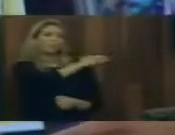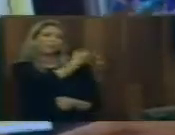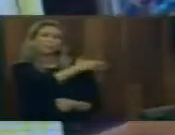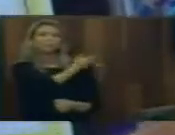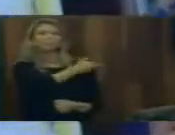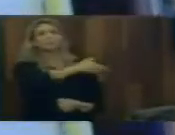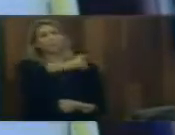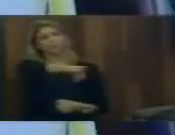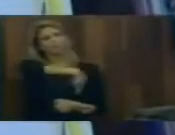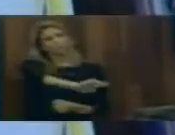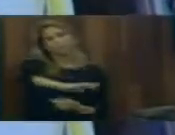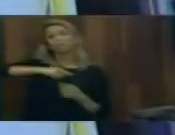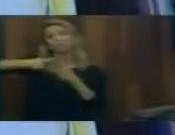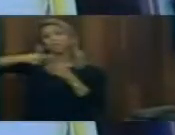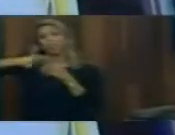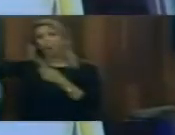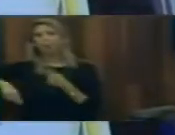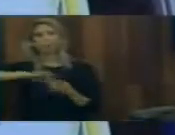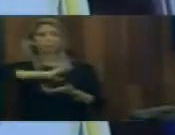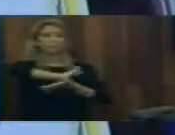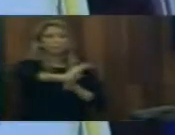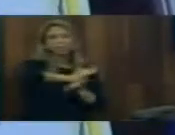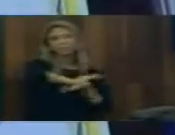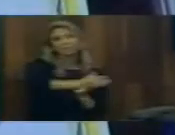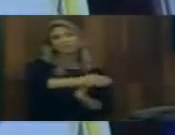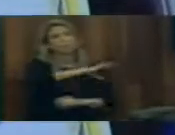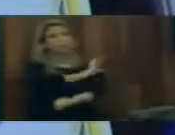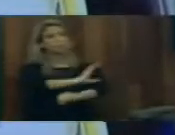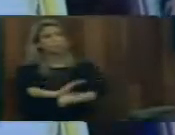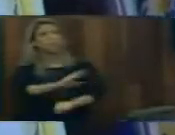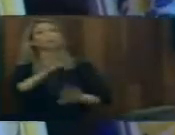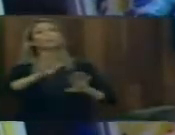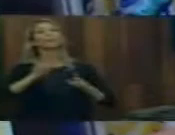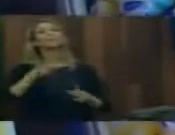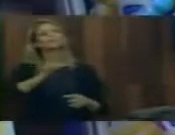promovendo educativas, a prática da caridade e